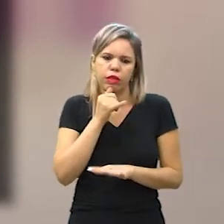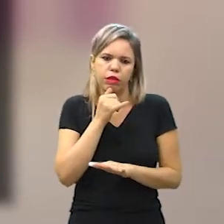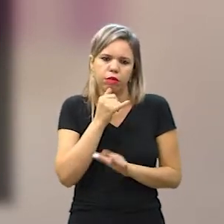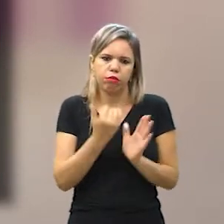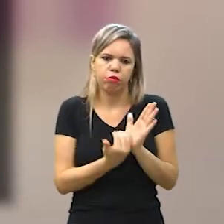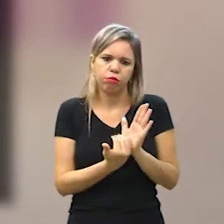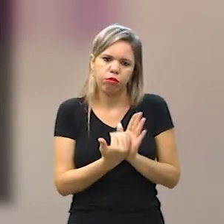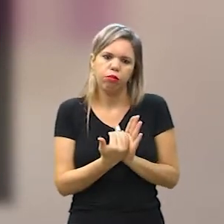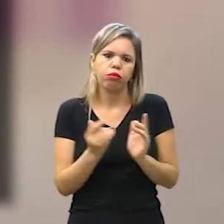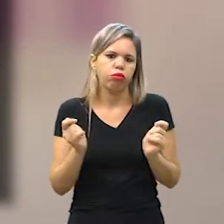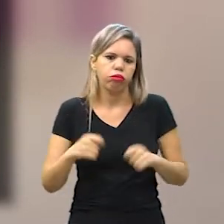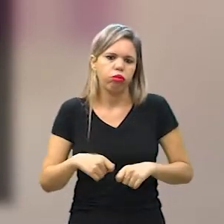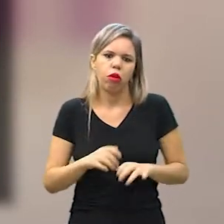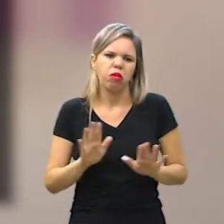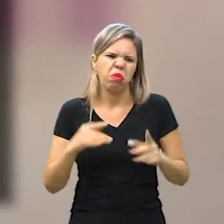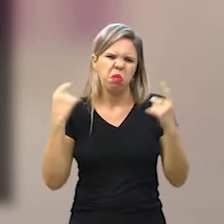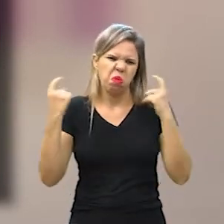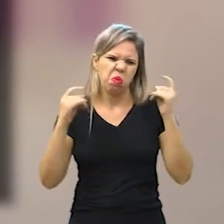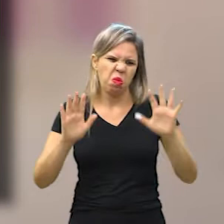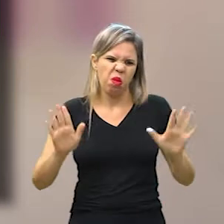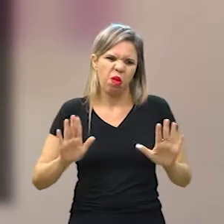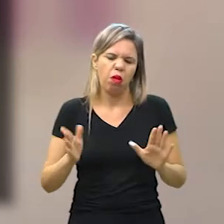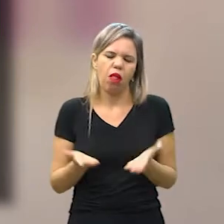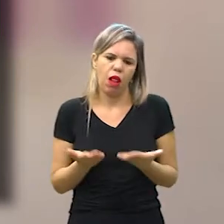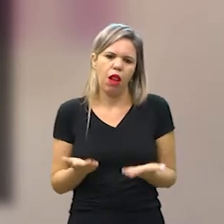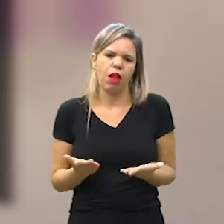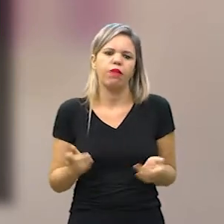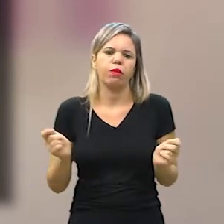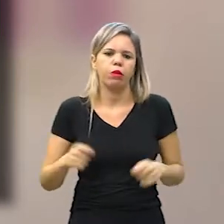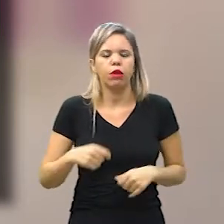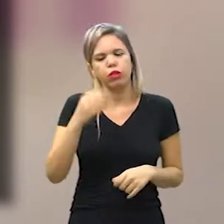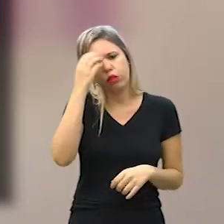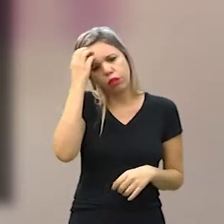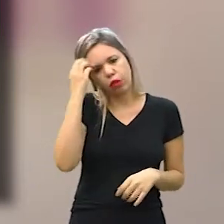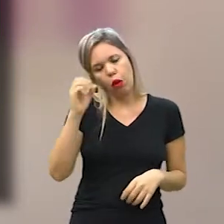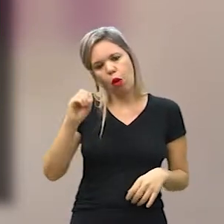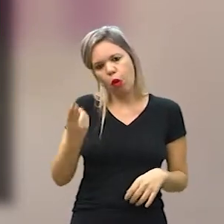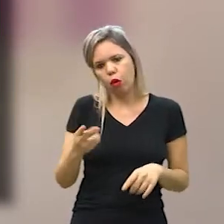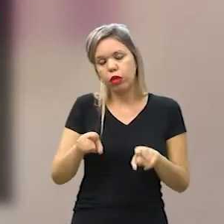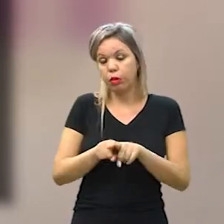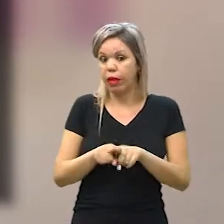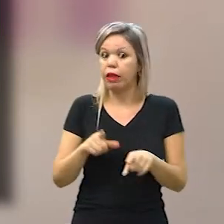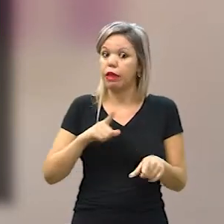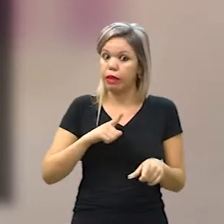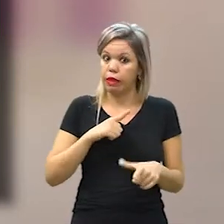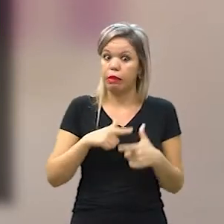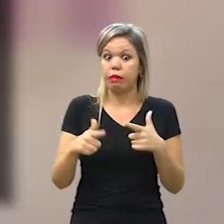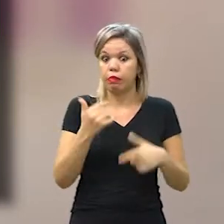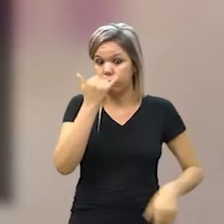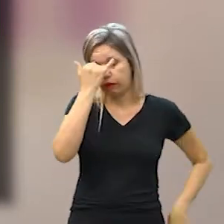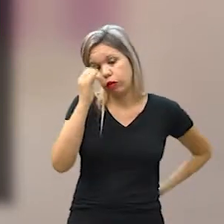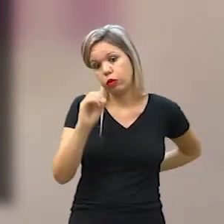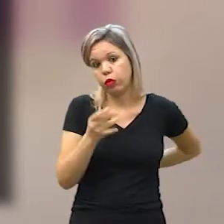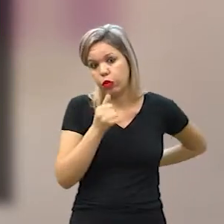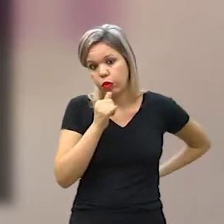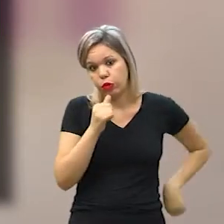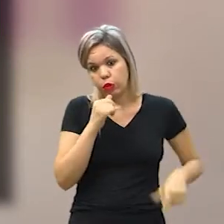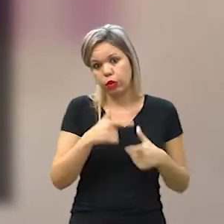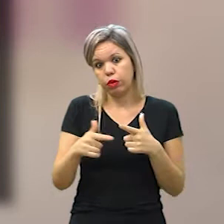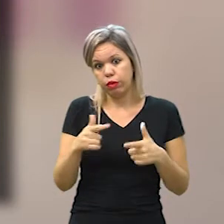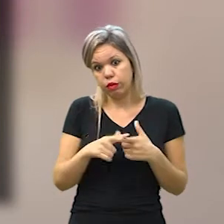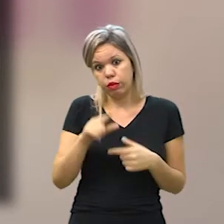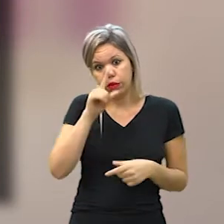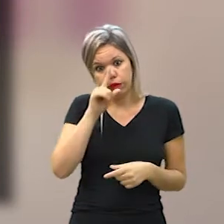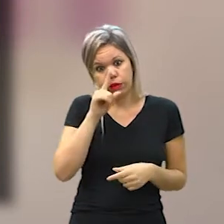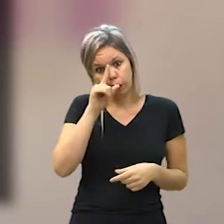evolução satisfatória e que não a preocupa muito, mas ela pode ter uma letalidade, ou seja, você tem